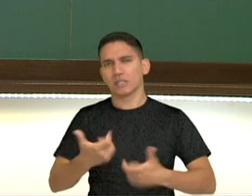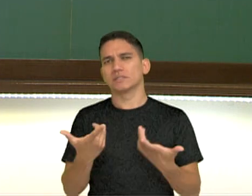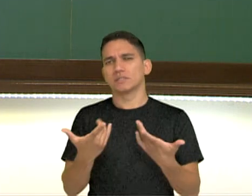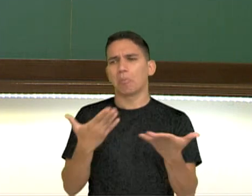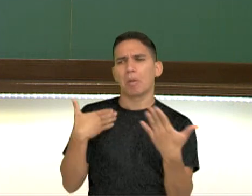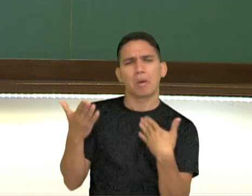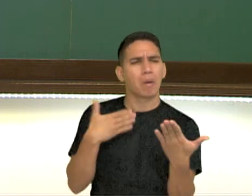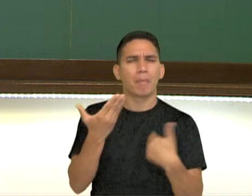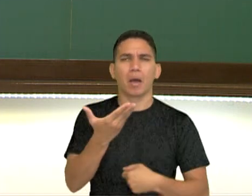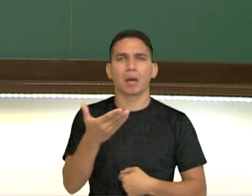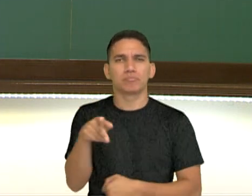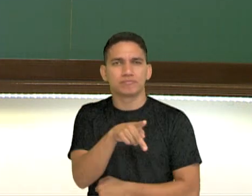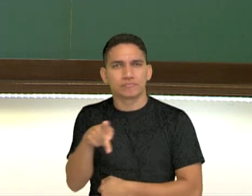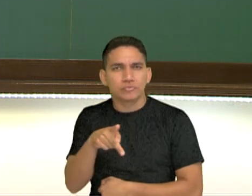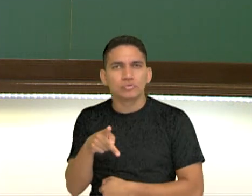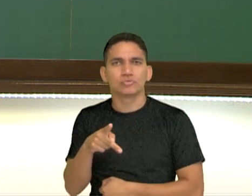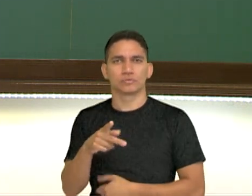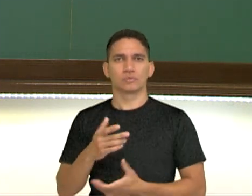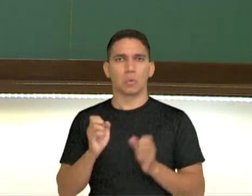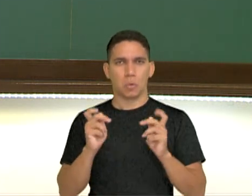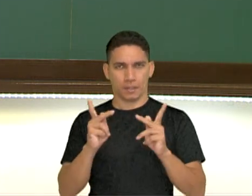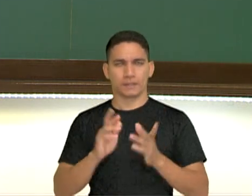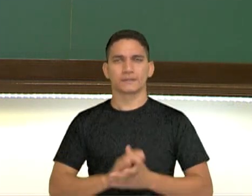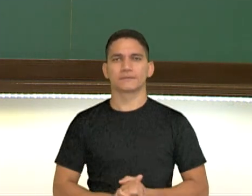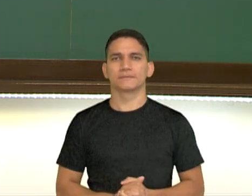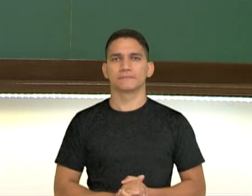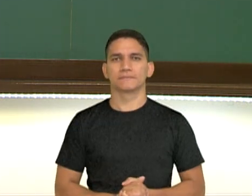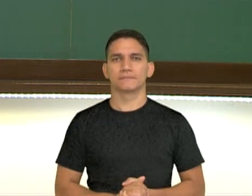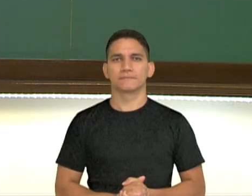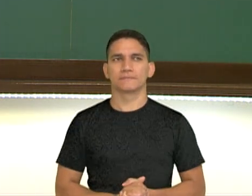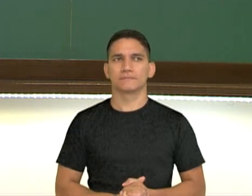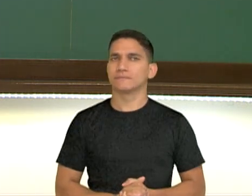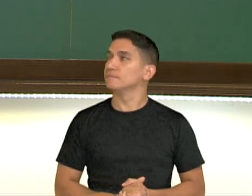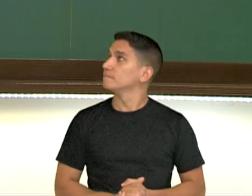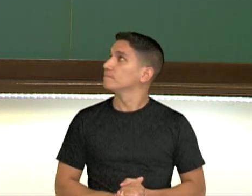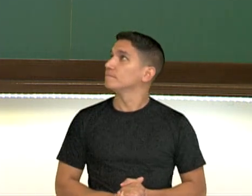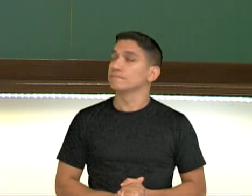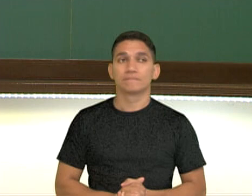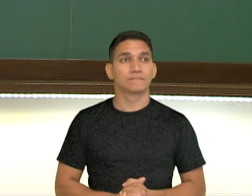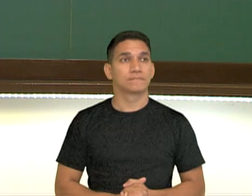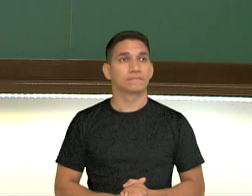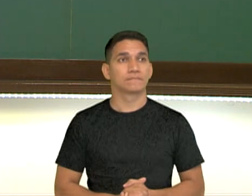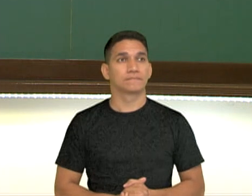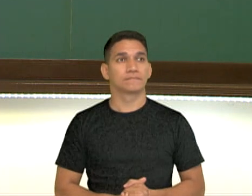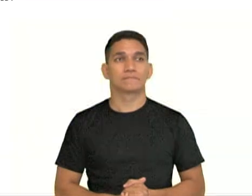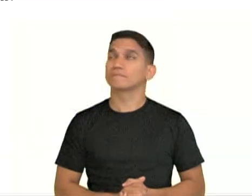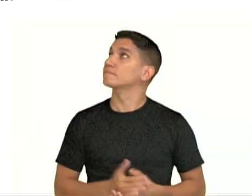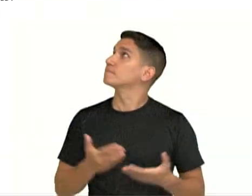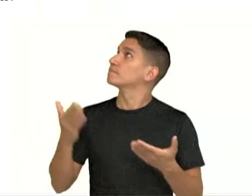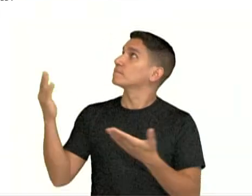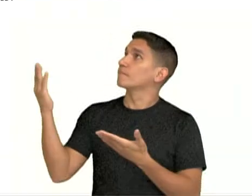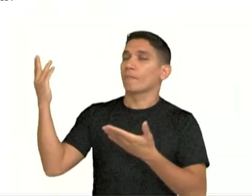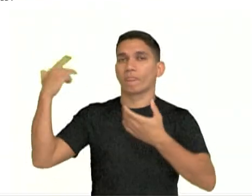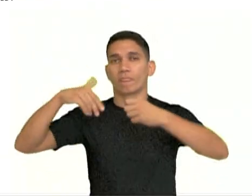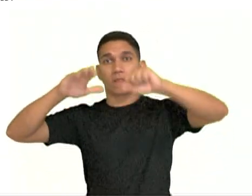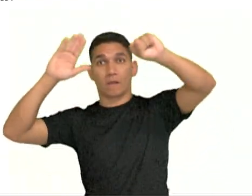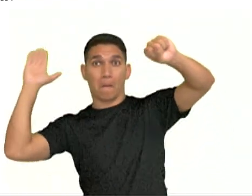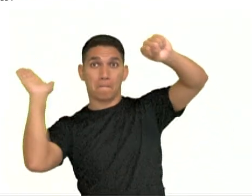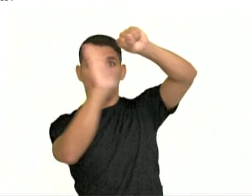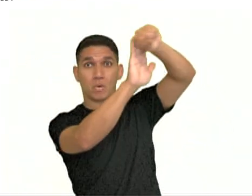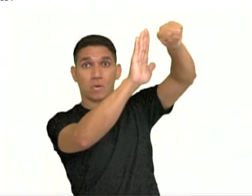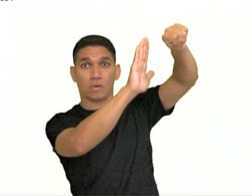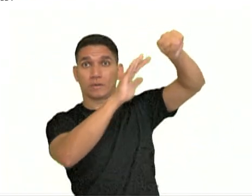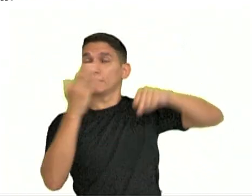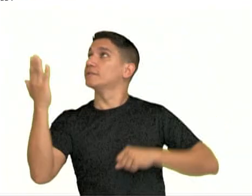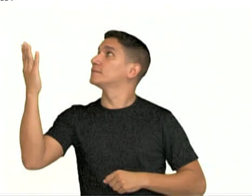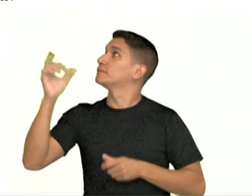questão com o seu professor. Beleza, meus queridos? Bem, olha que coisa linda, né? Para lembrar quem é cortada, né? É esse